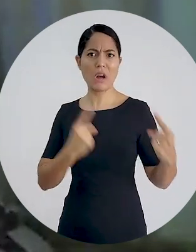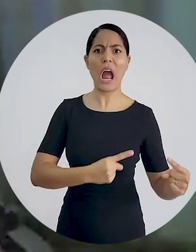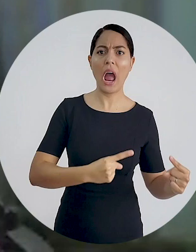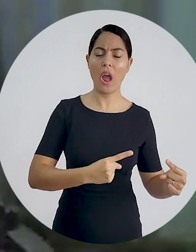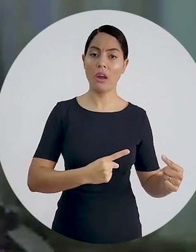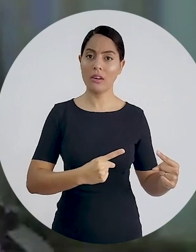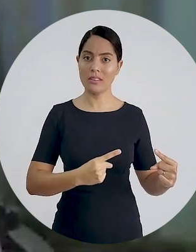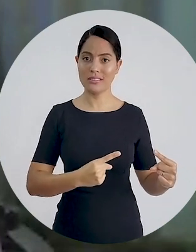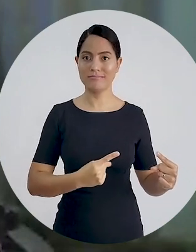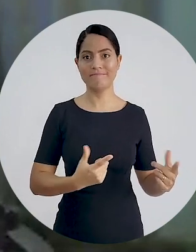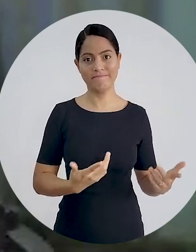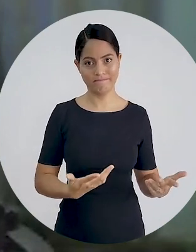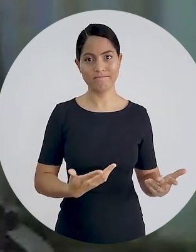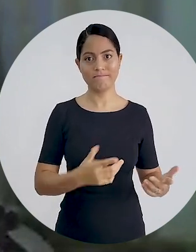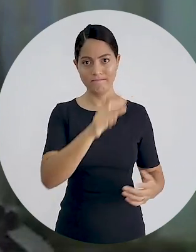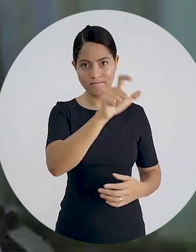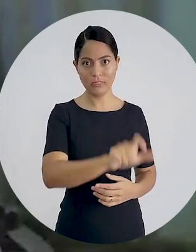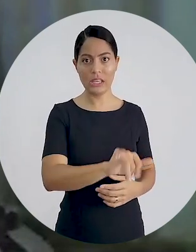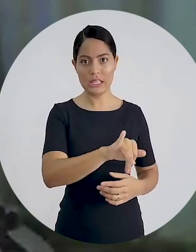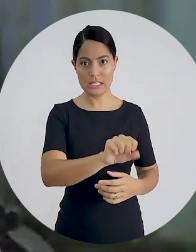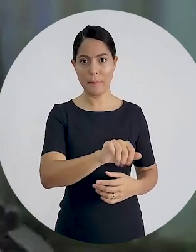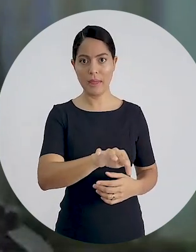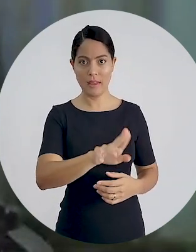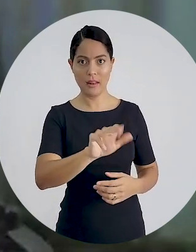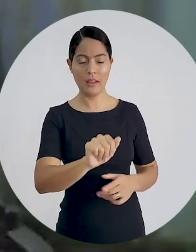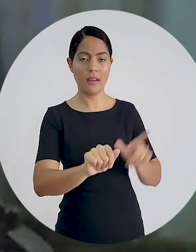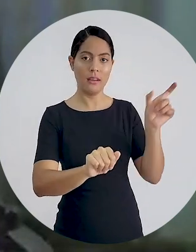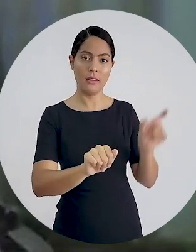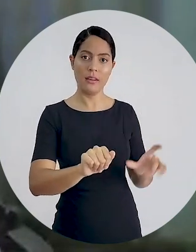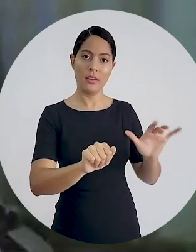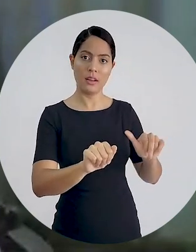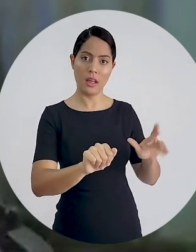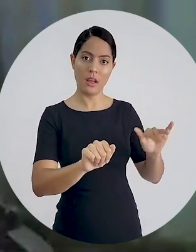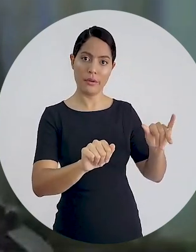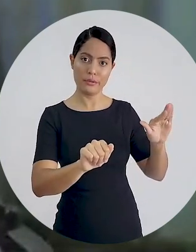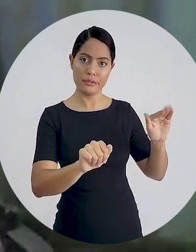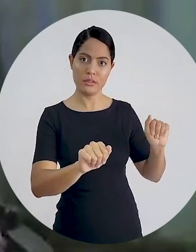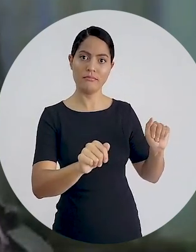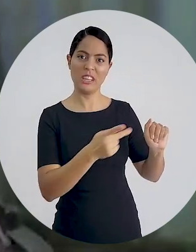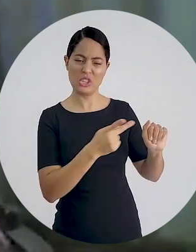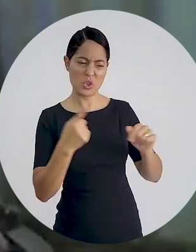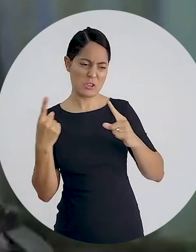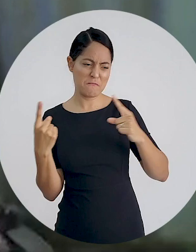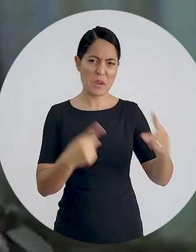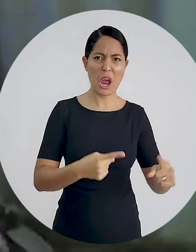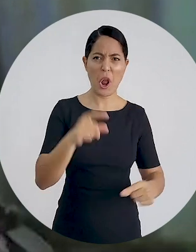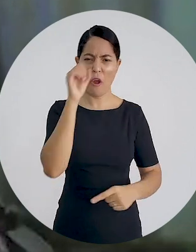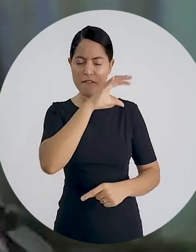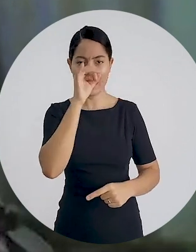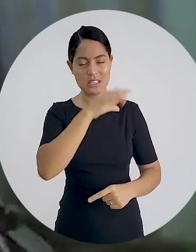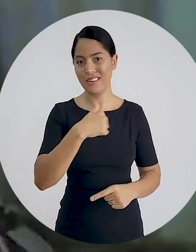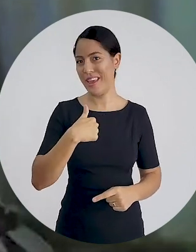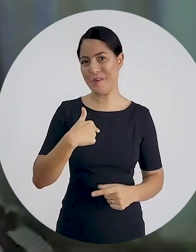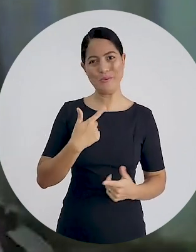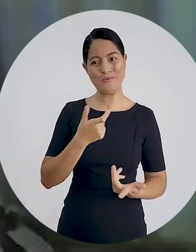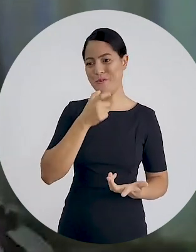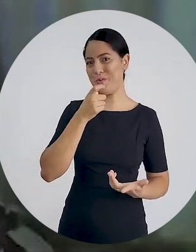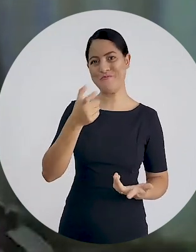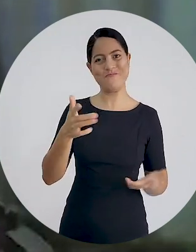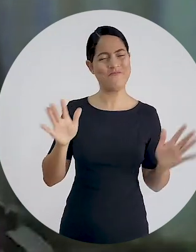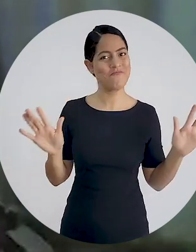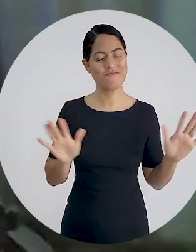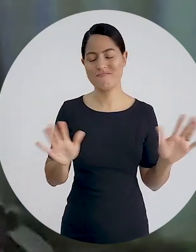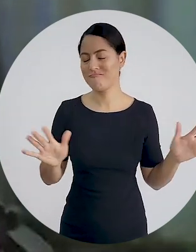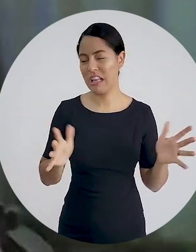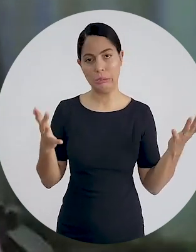dele contra as doutoras Isabela e doutora Cláudia, proferindo ofensas e ataques.